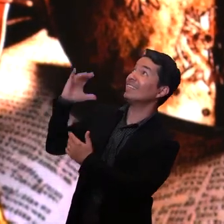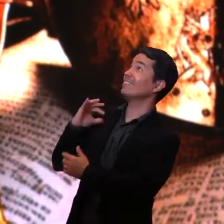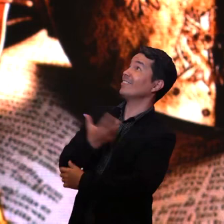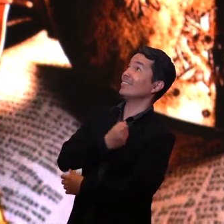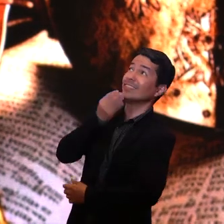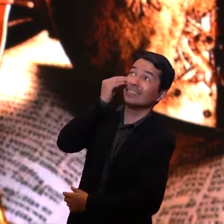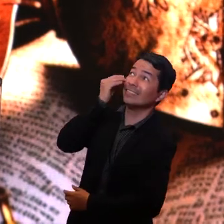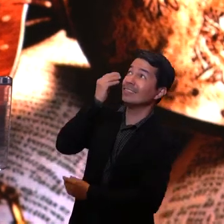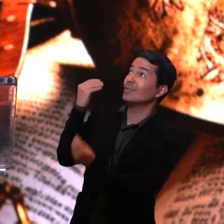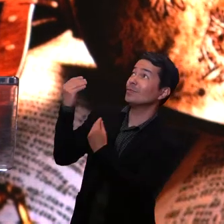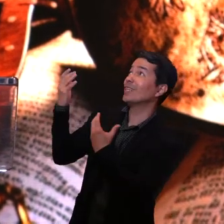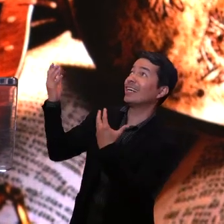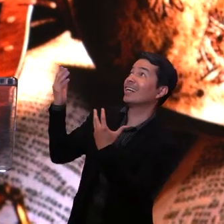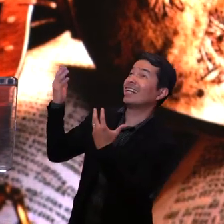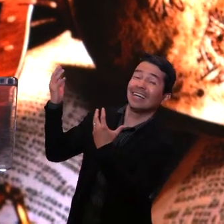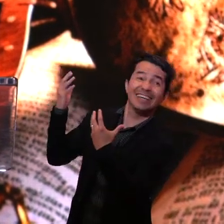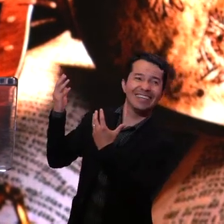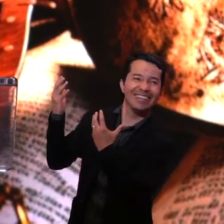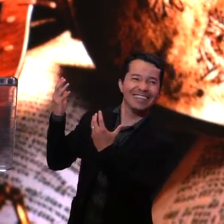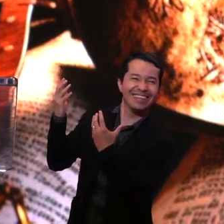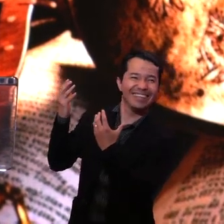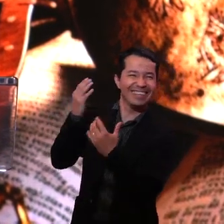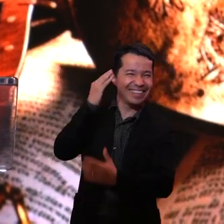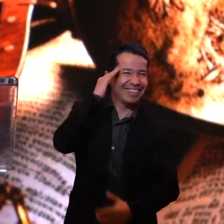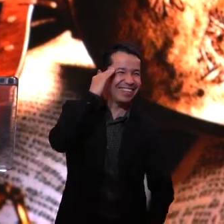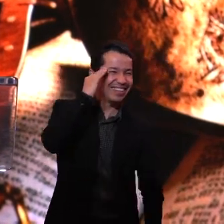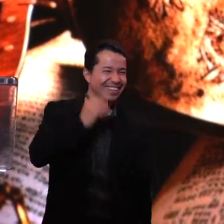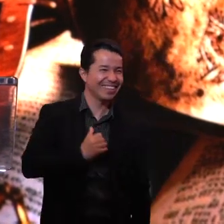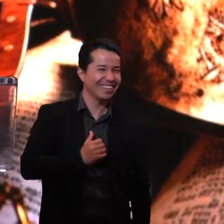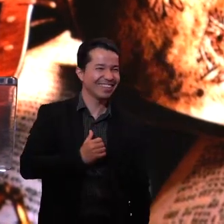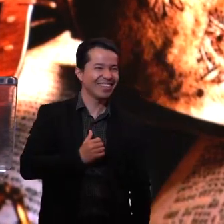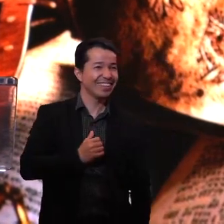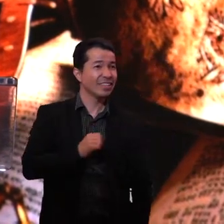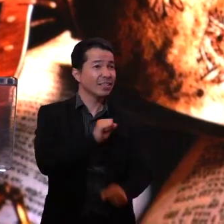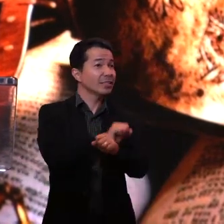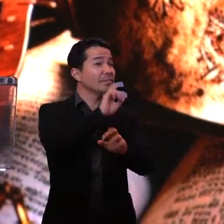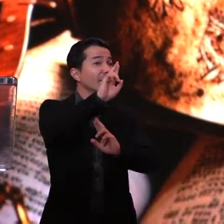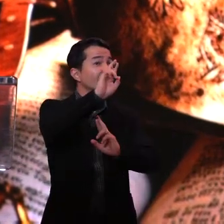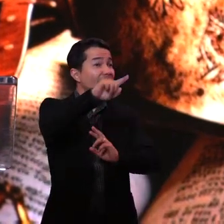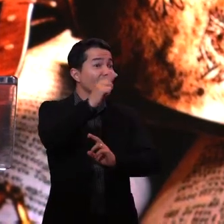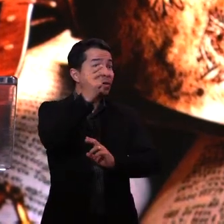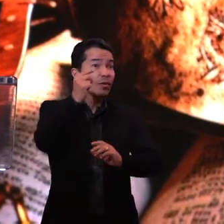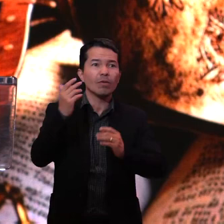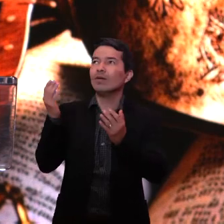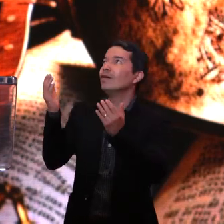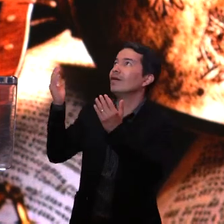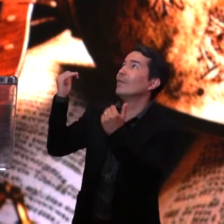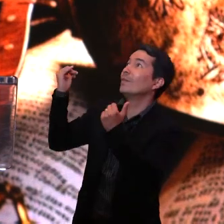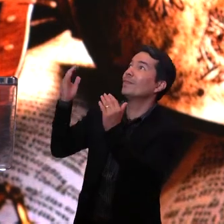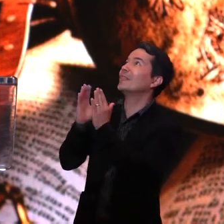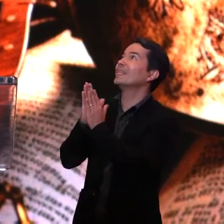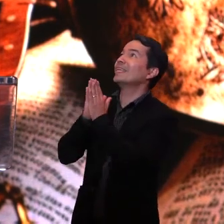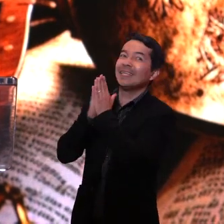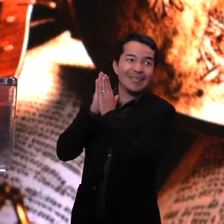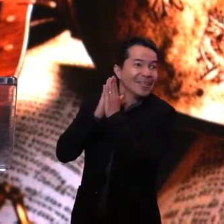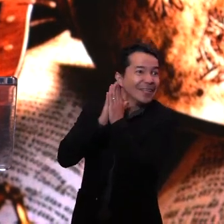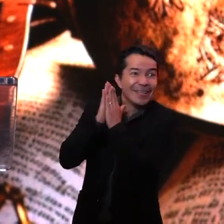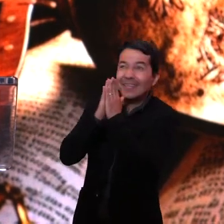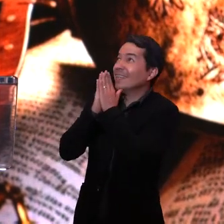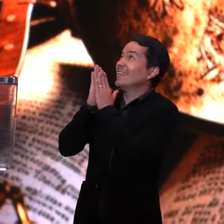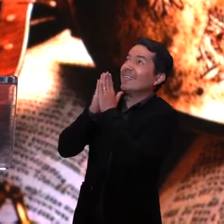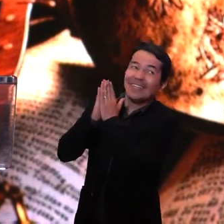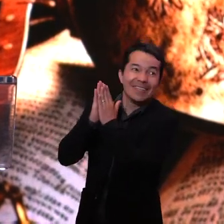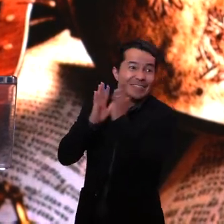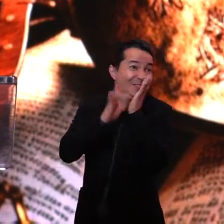A salvação, na perspectiva bíblica, ela é singular, ela é especial, porque ela não